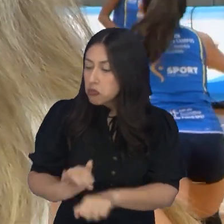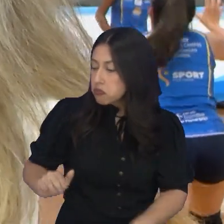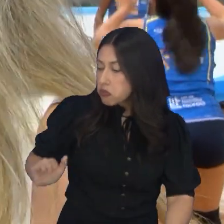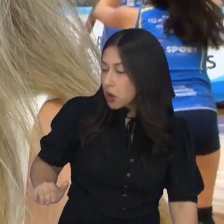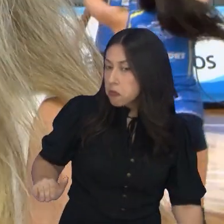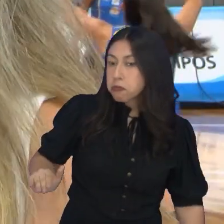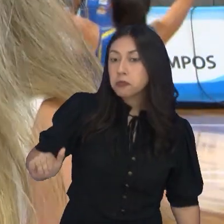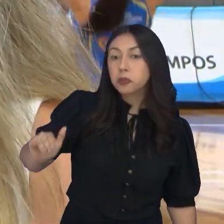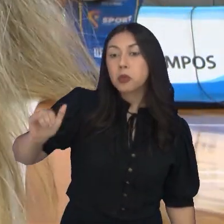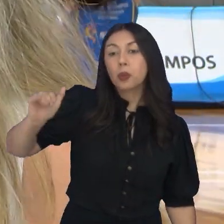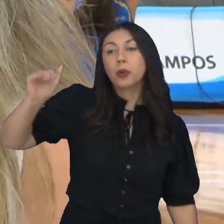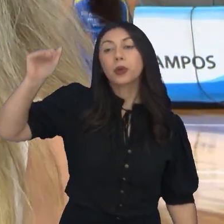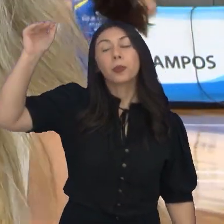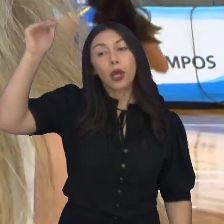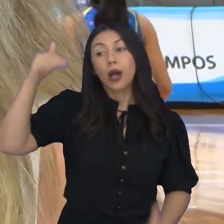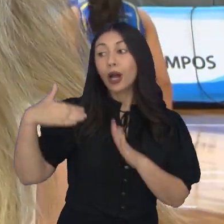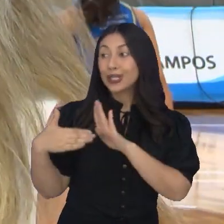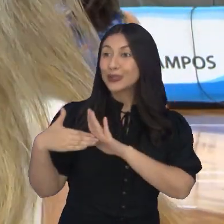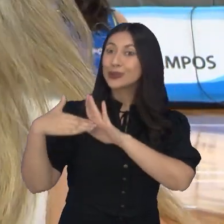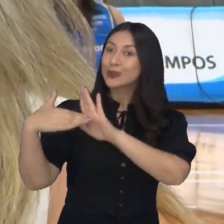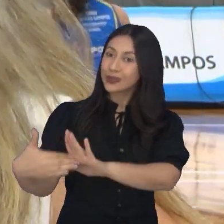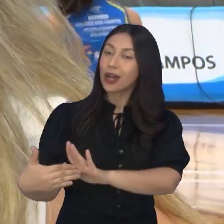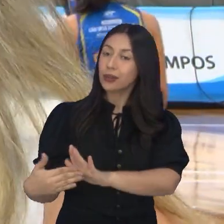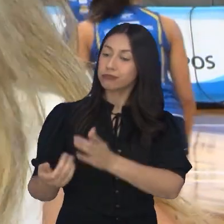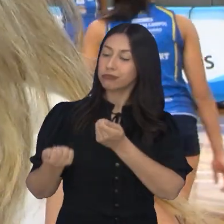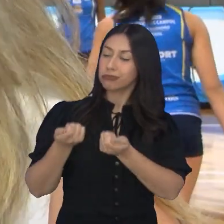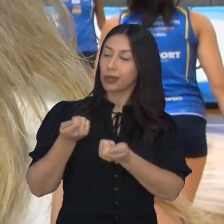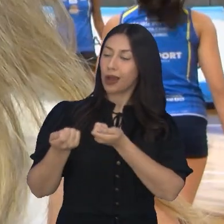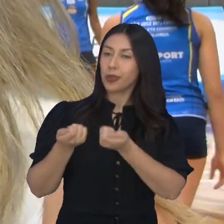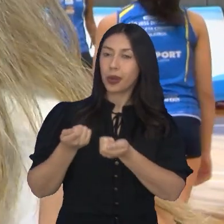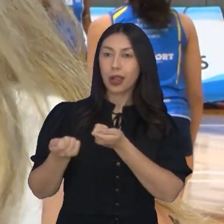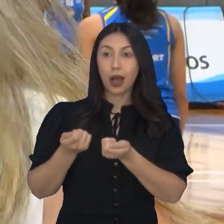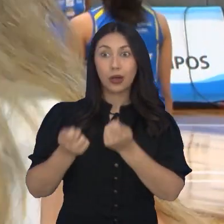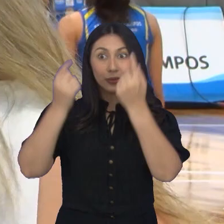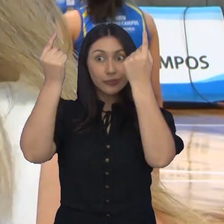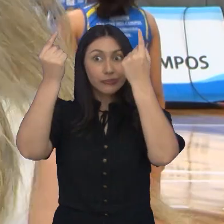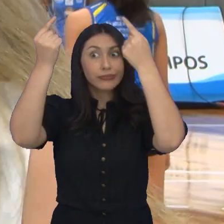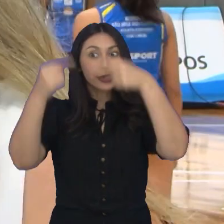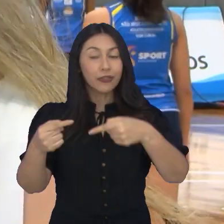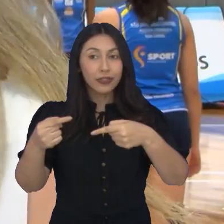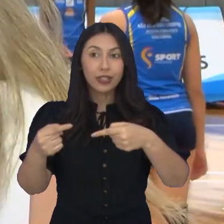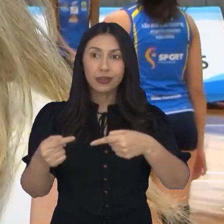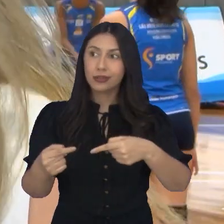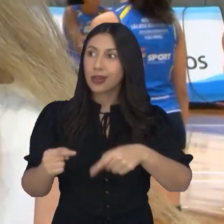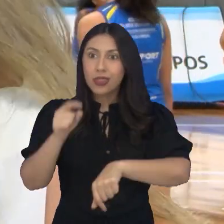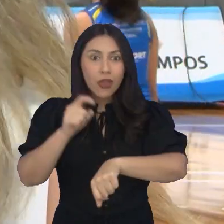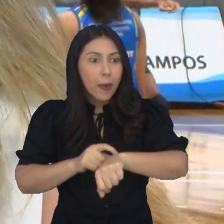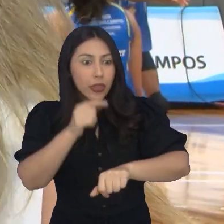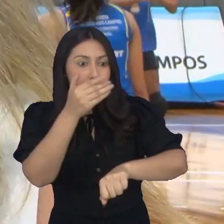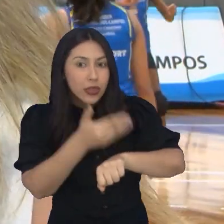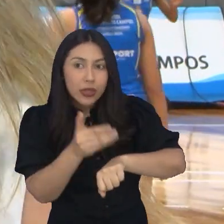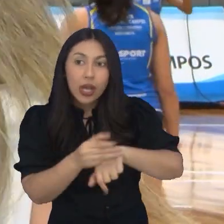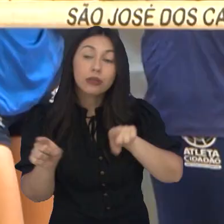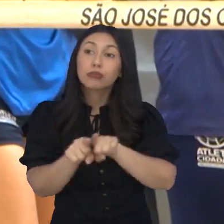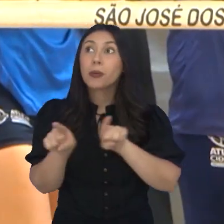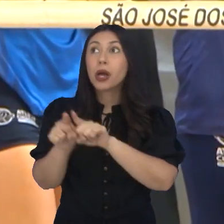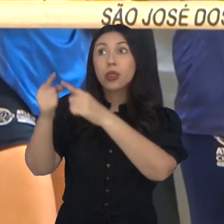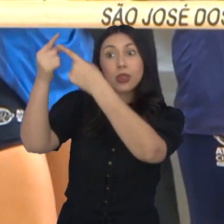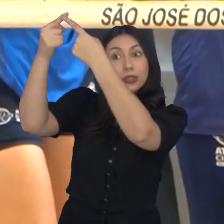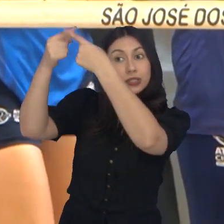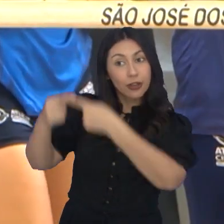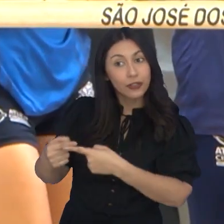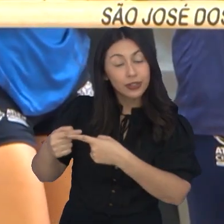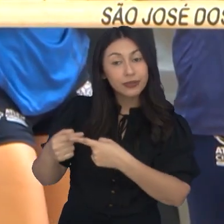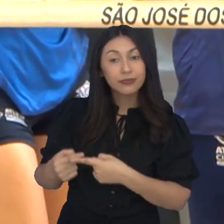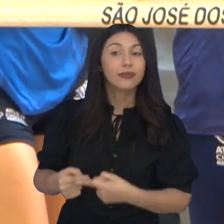mais velhos, para ajudá-los a lidar com essas situações que são muito desafiadoras ao longo dos treinos, ao longo das competições em si. Aqui